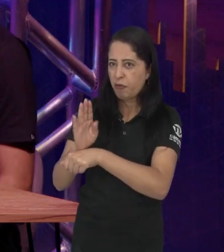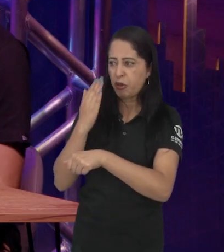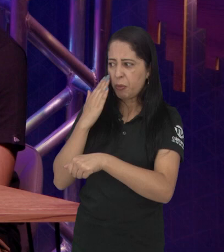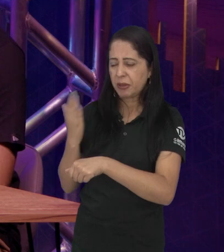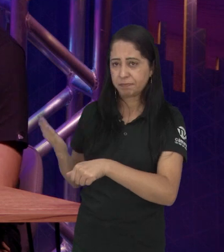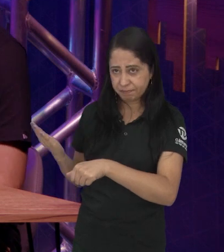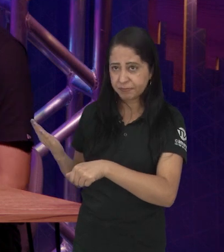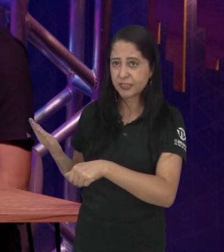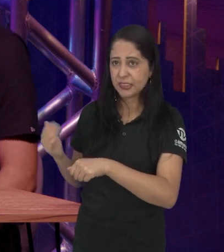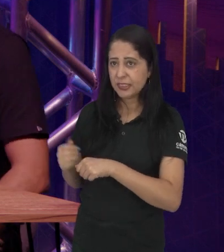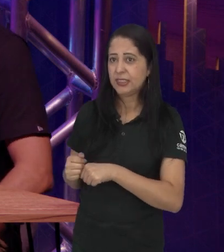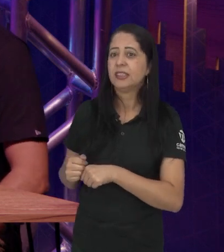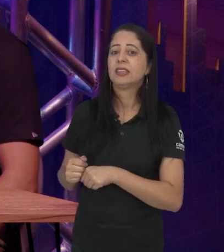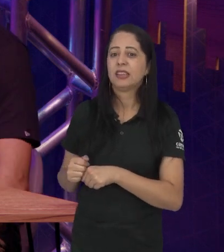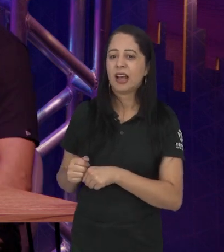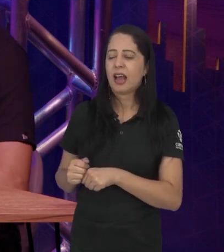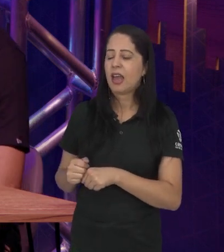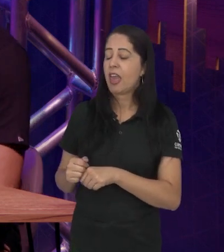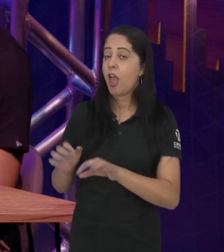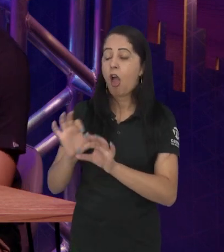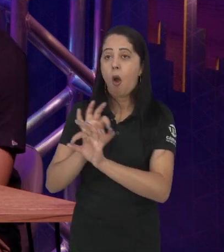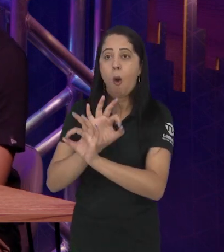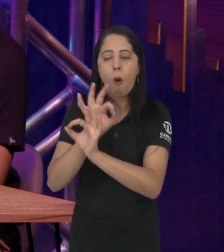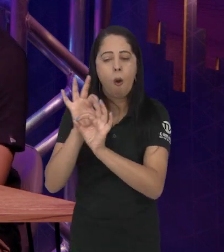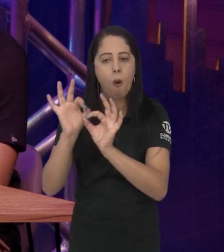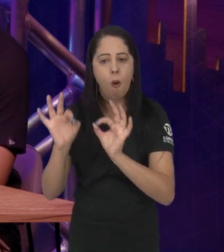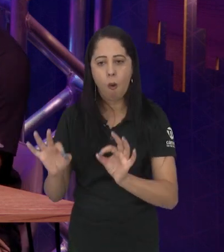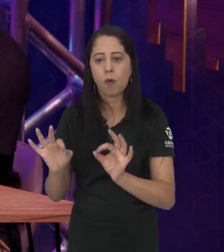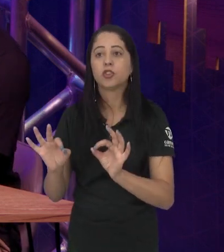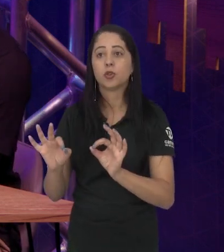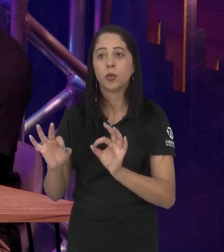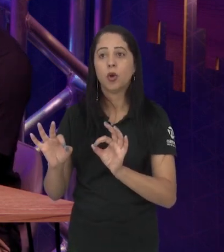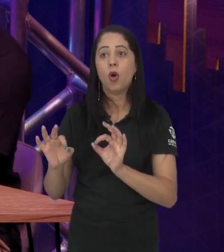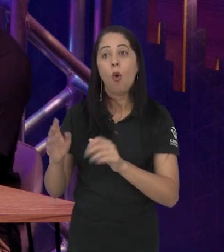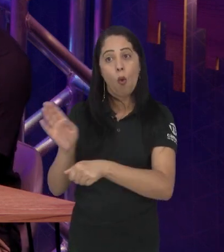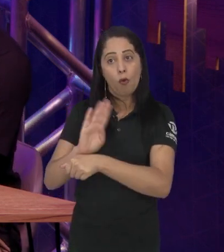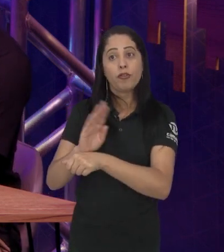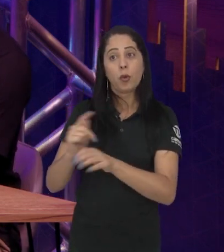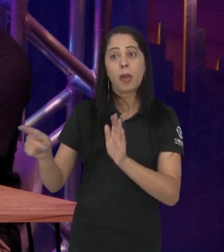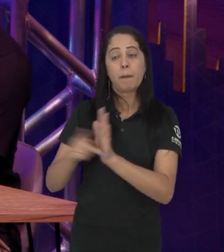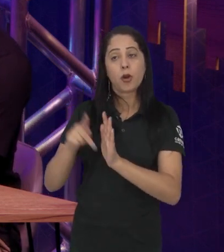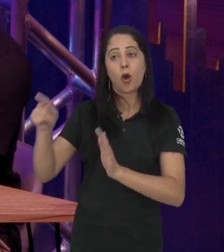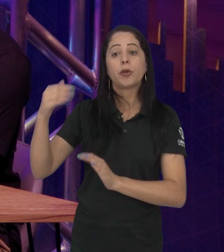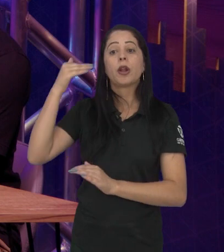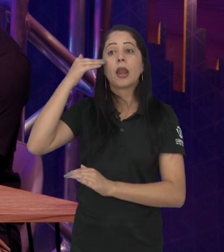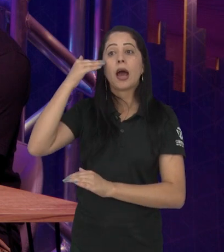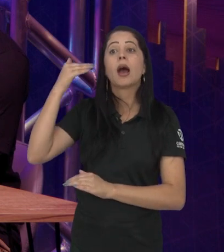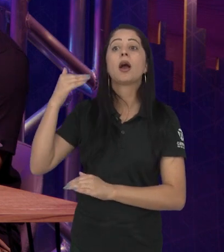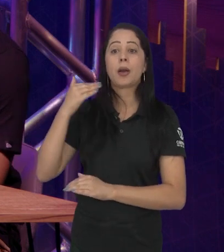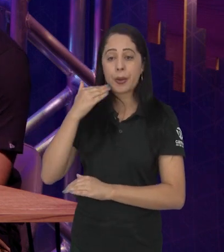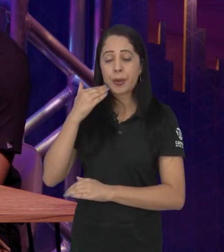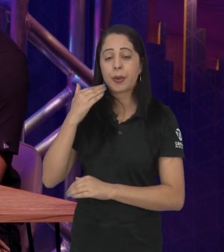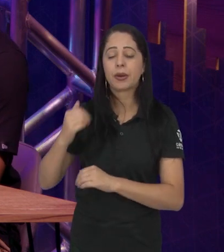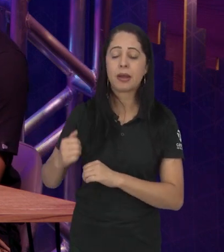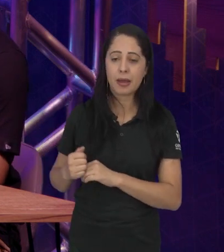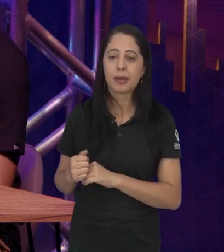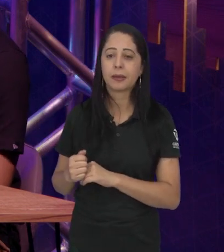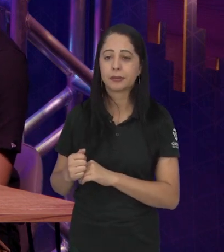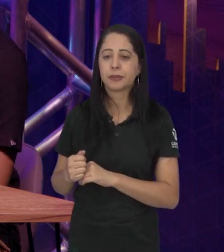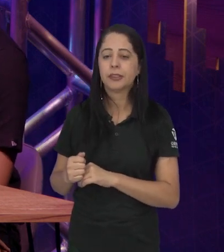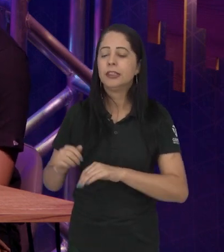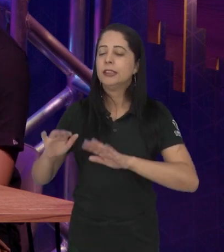é assim, ele quebrou paradigmas, ele, né, é um filme coreano. Um filme coreano.